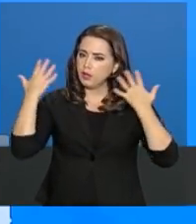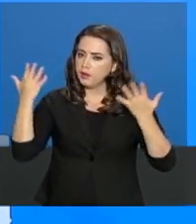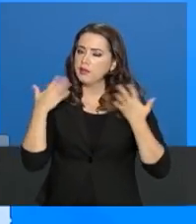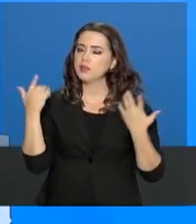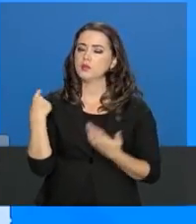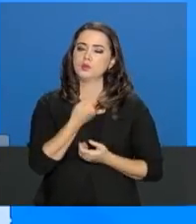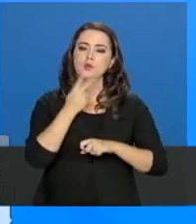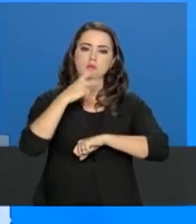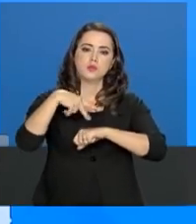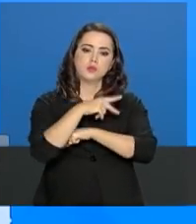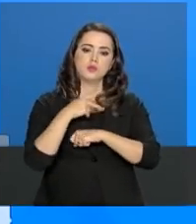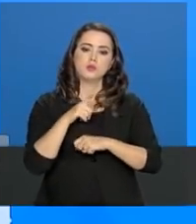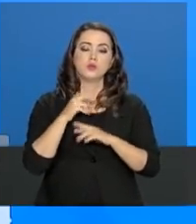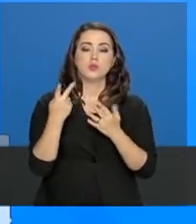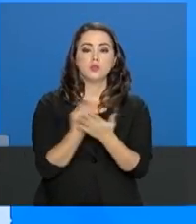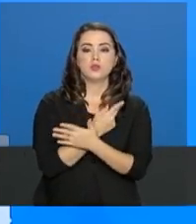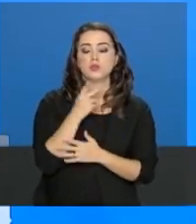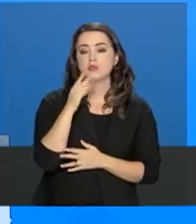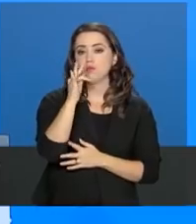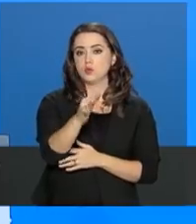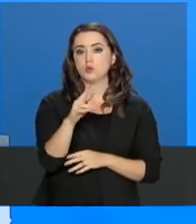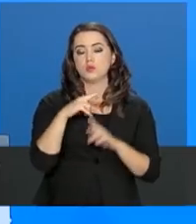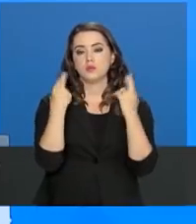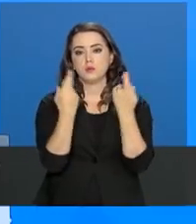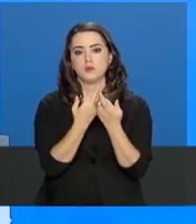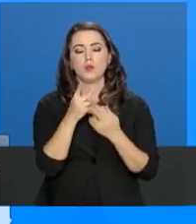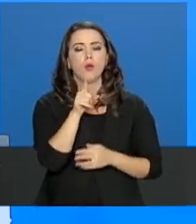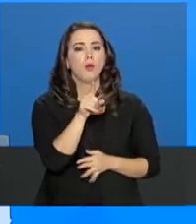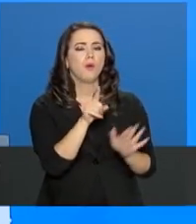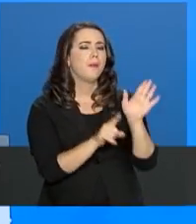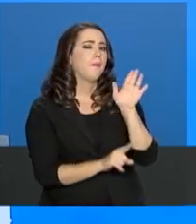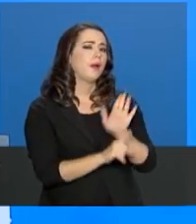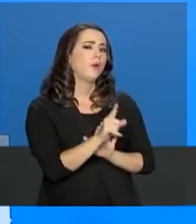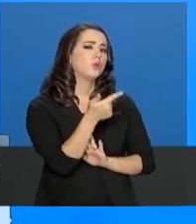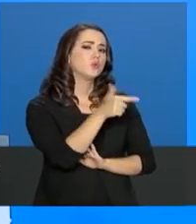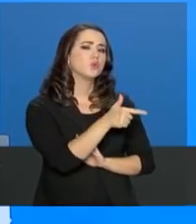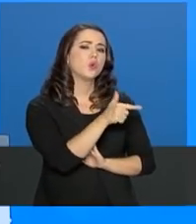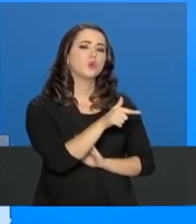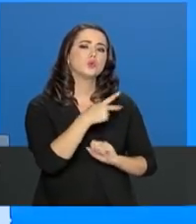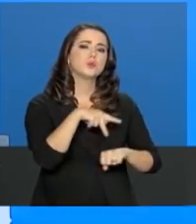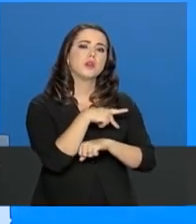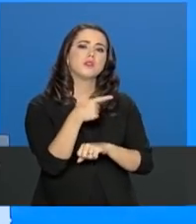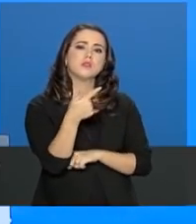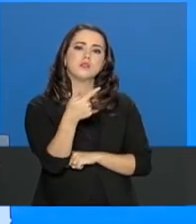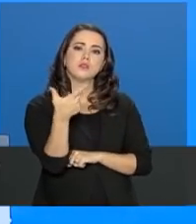país quando a realizar-se reunião do brics perdão